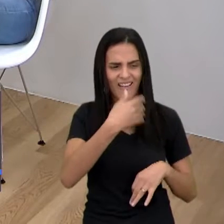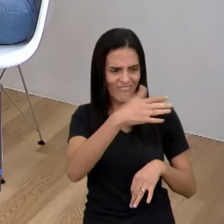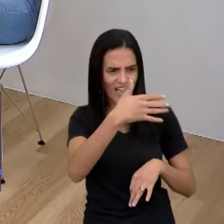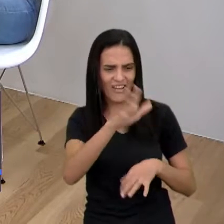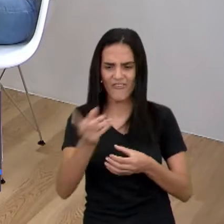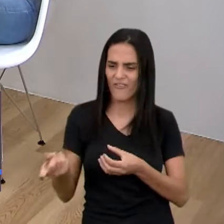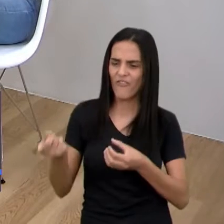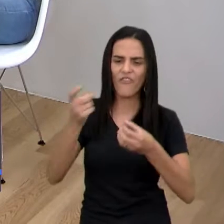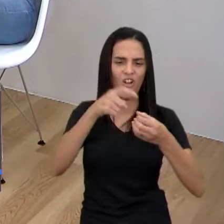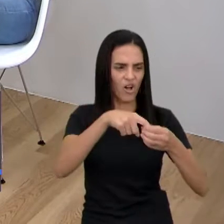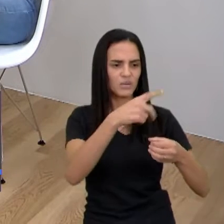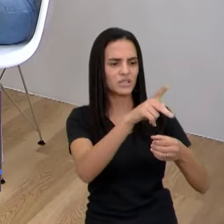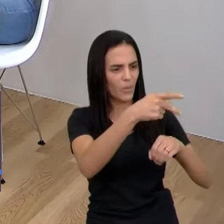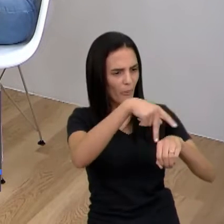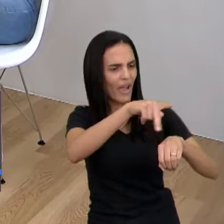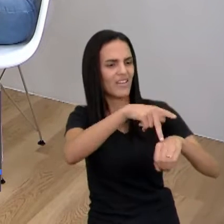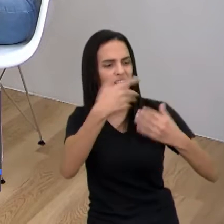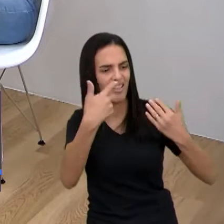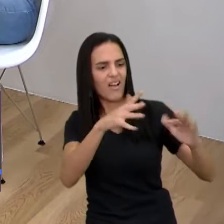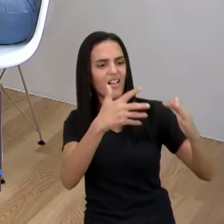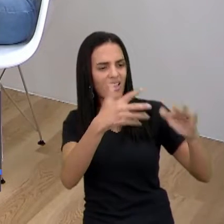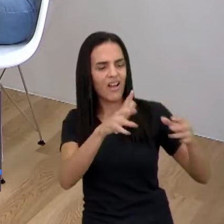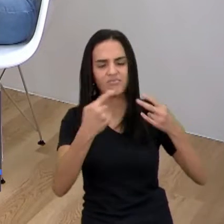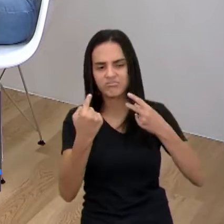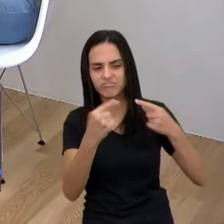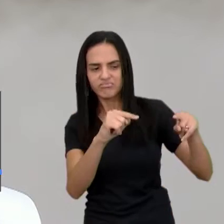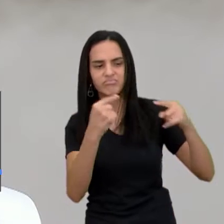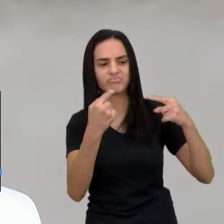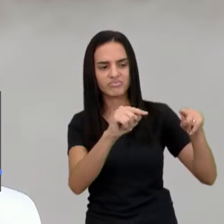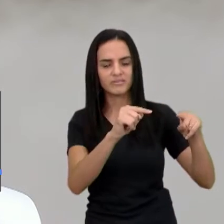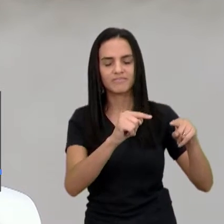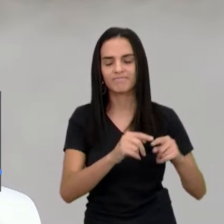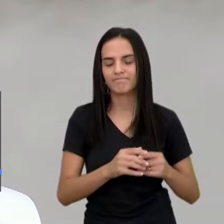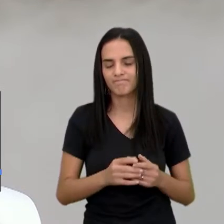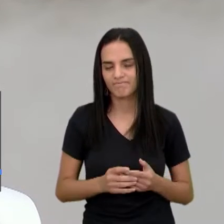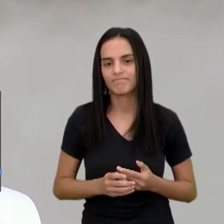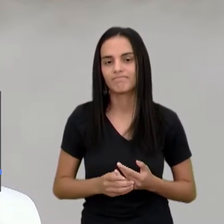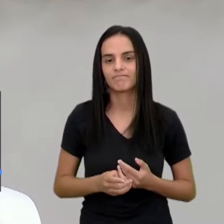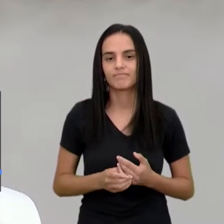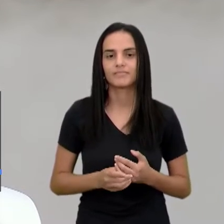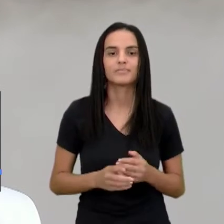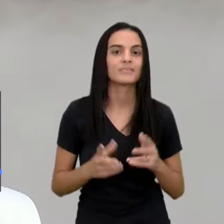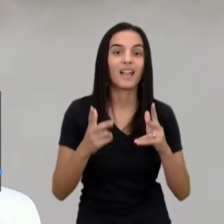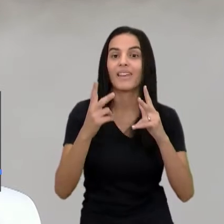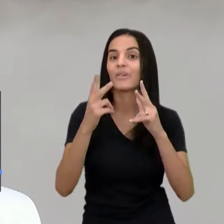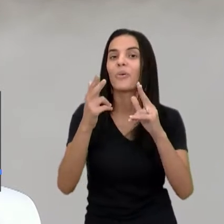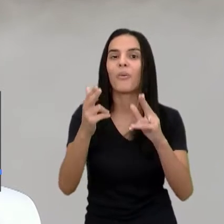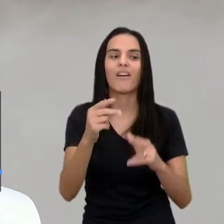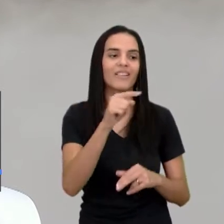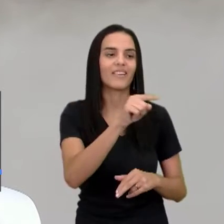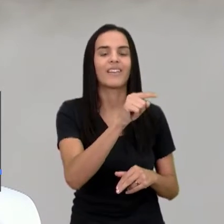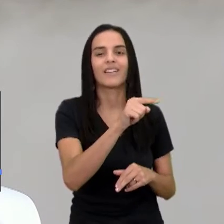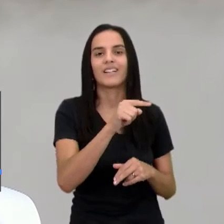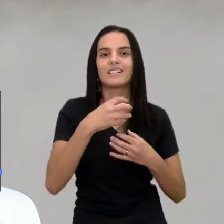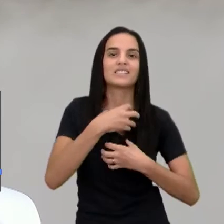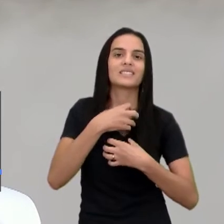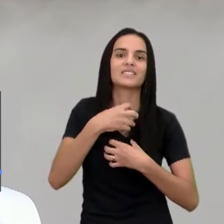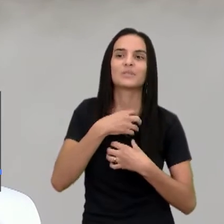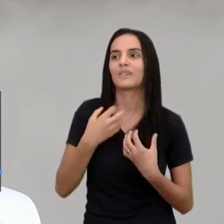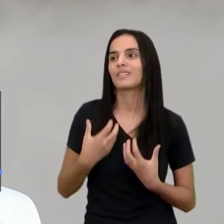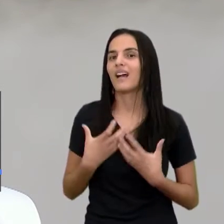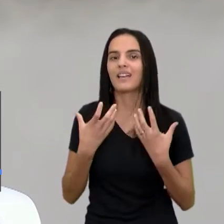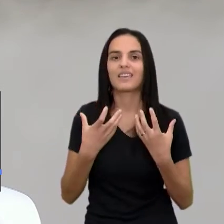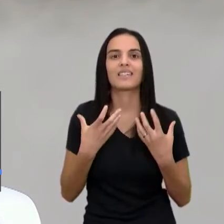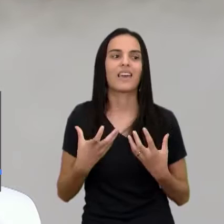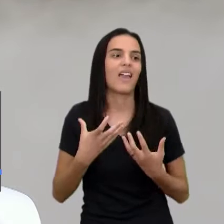país, né, uma forma de julgamento, como se ele estivesse lá para interferir, né, num hábito,